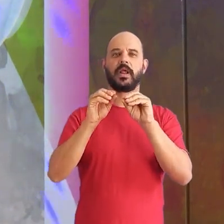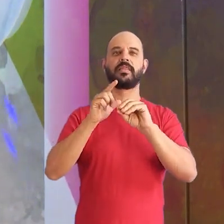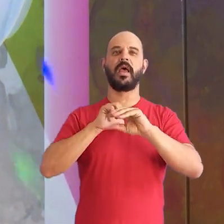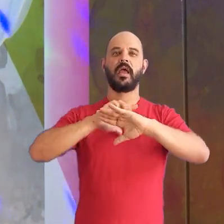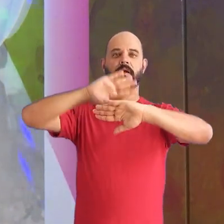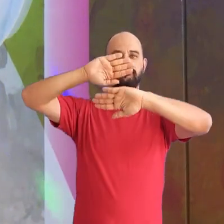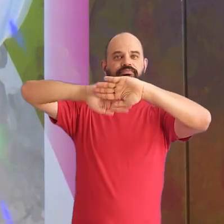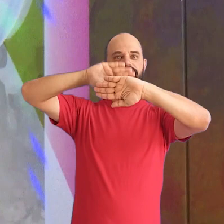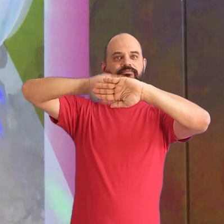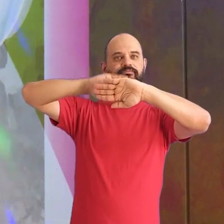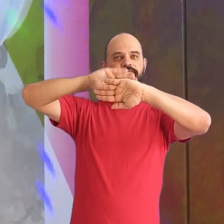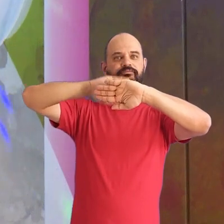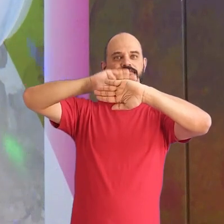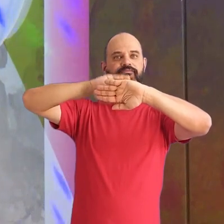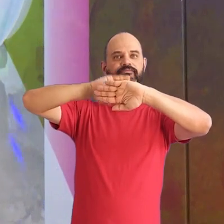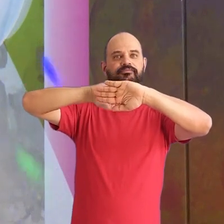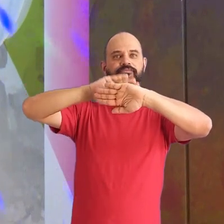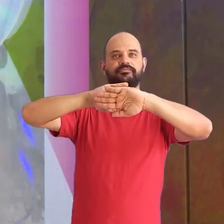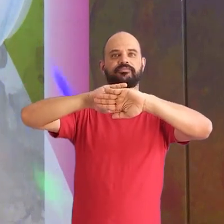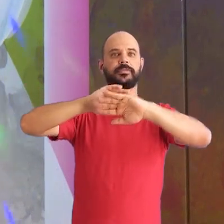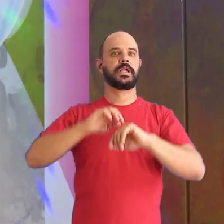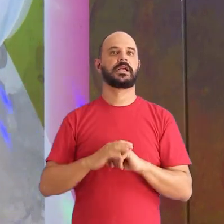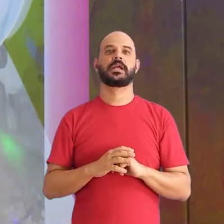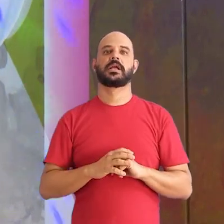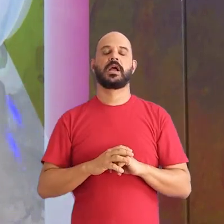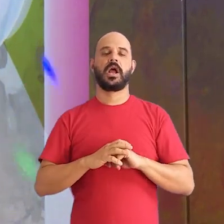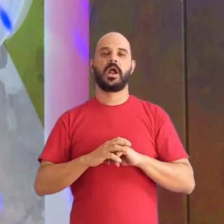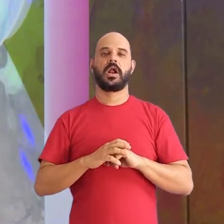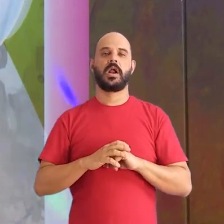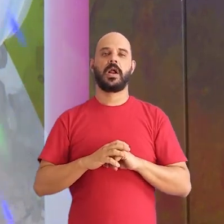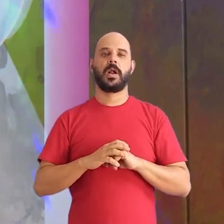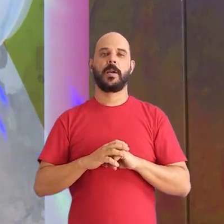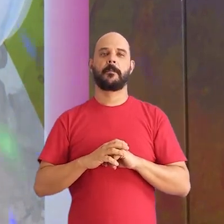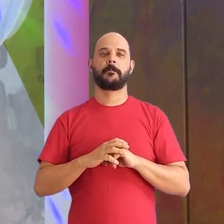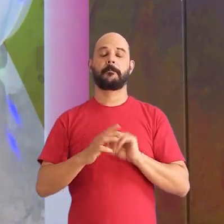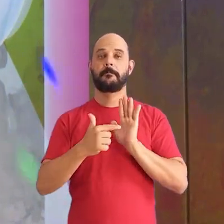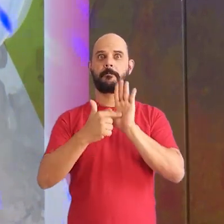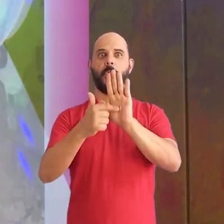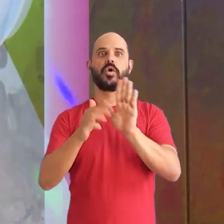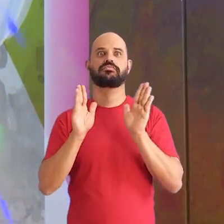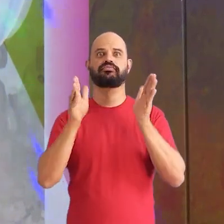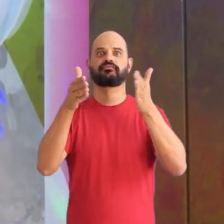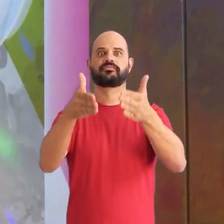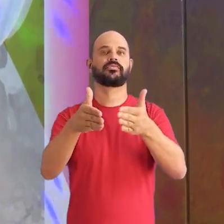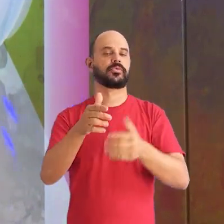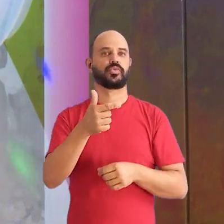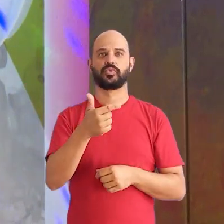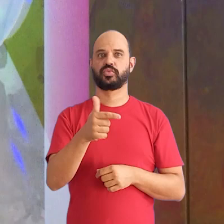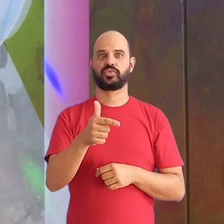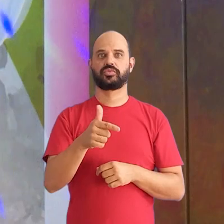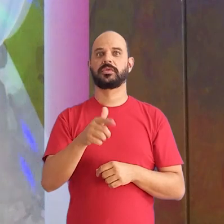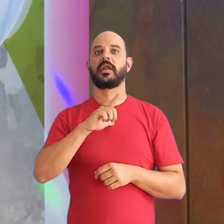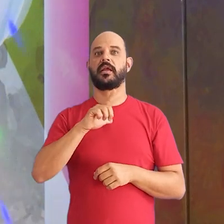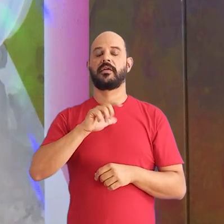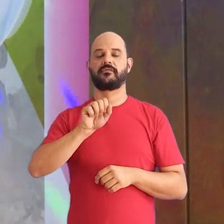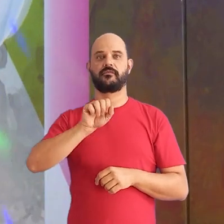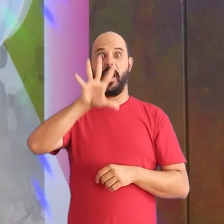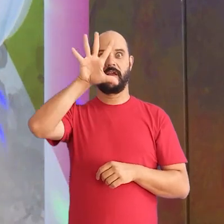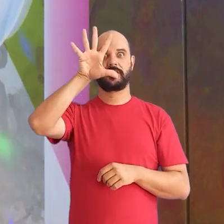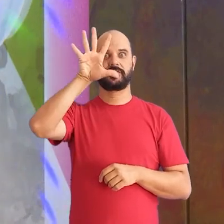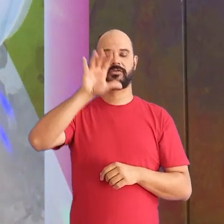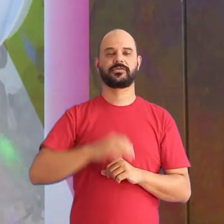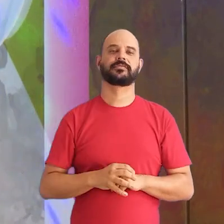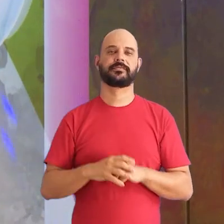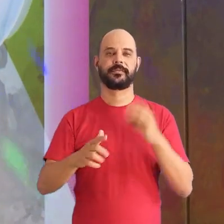As sombras ficam atrás dos objetos e assim não transmitem informações sobre a profundidade. Você tem esse efeito